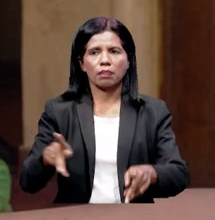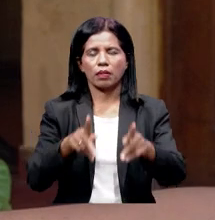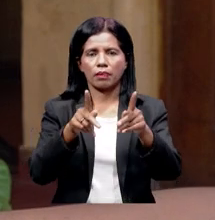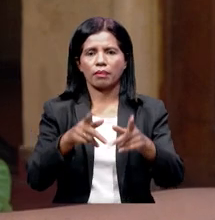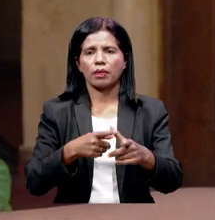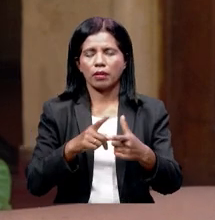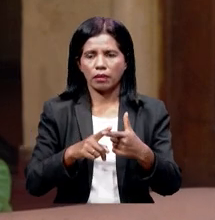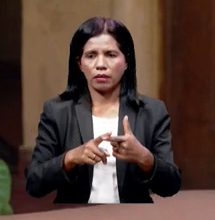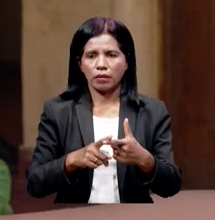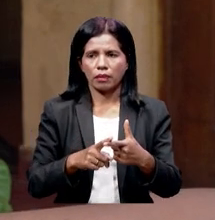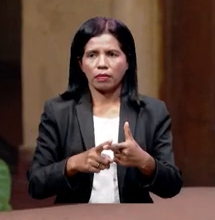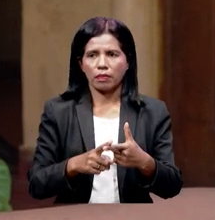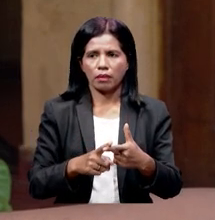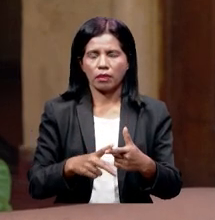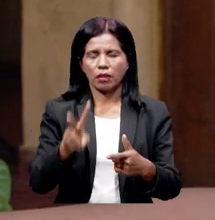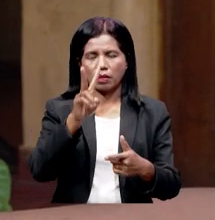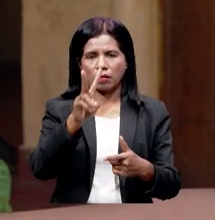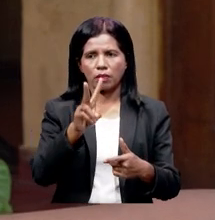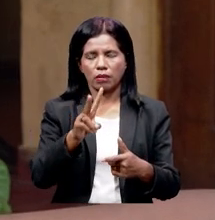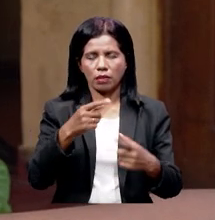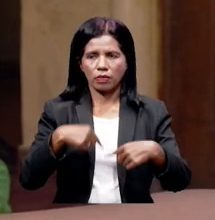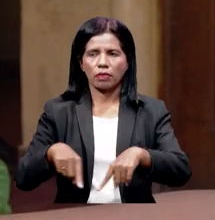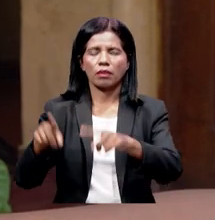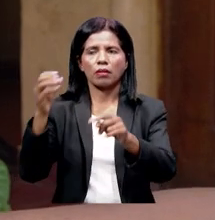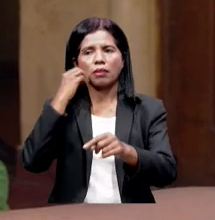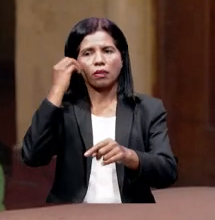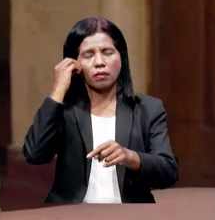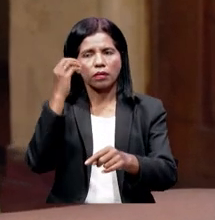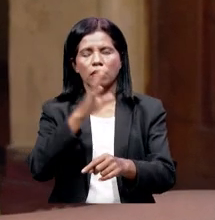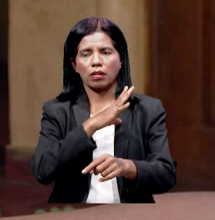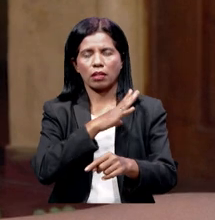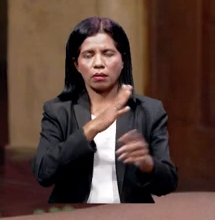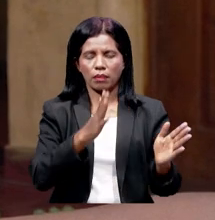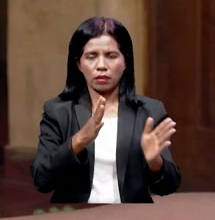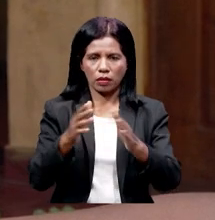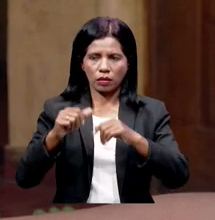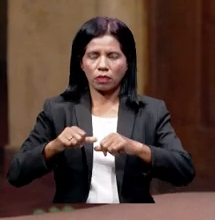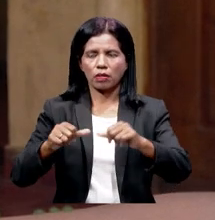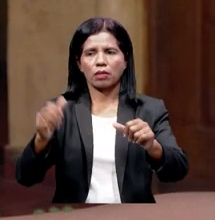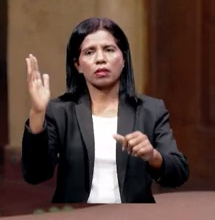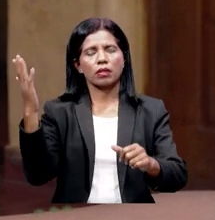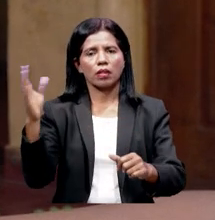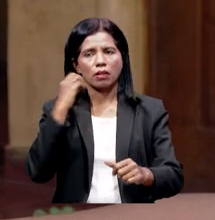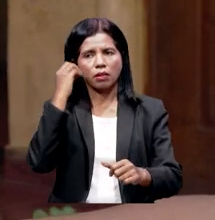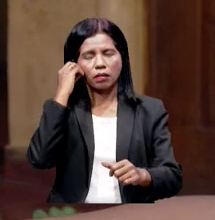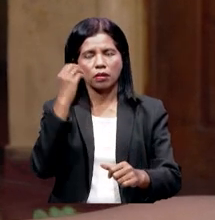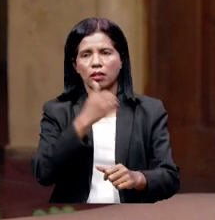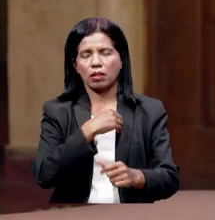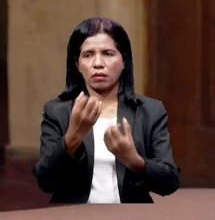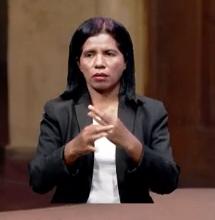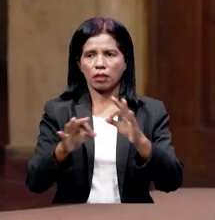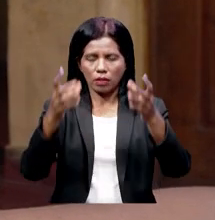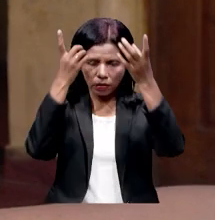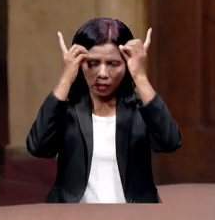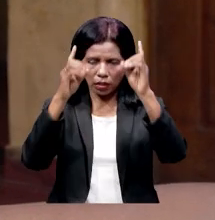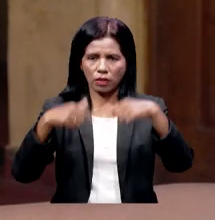publik no nen rua ne be mak fila faliba uma ho di hein proseso kontinua sauna iha uma tama sida premata sira disidia tu